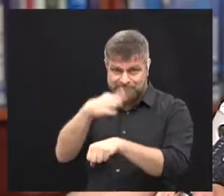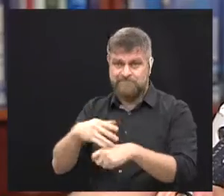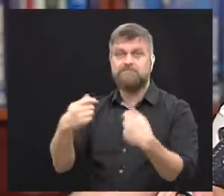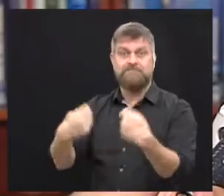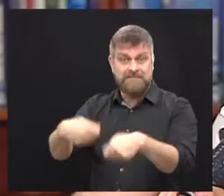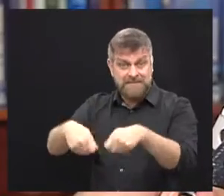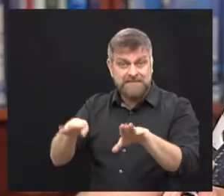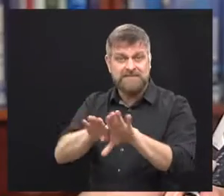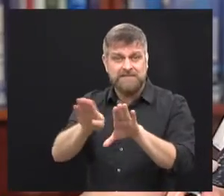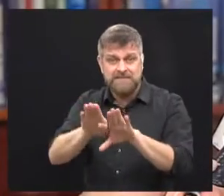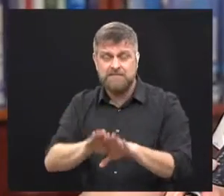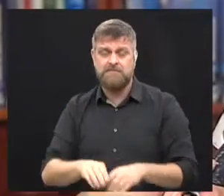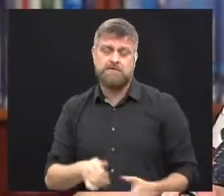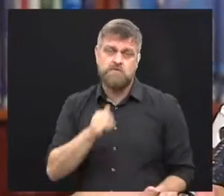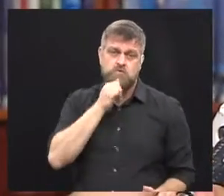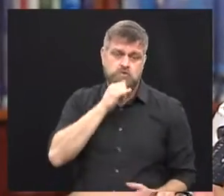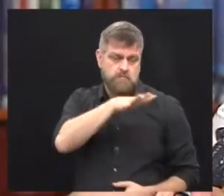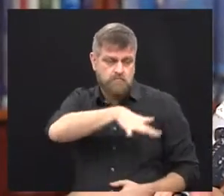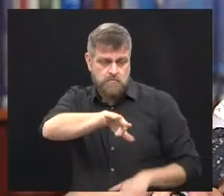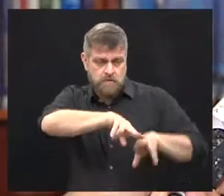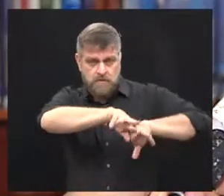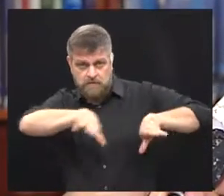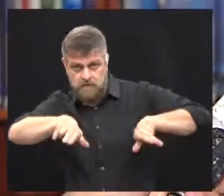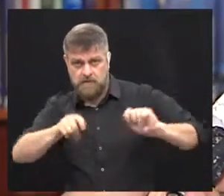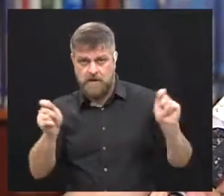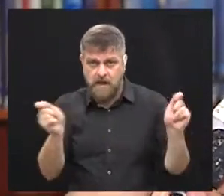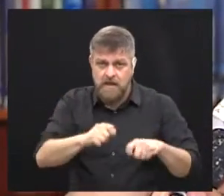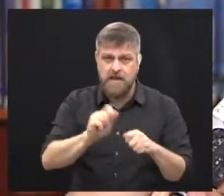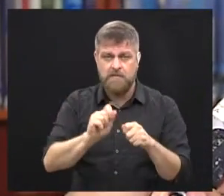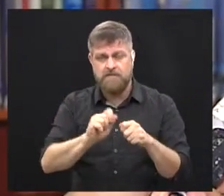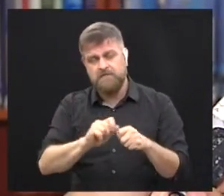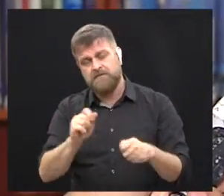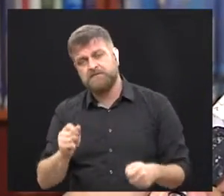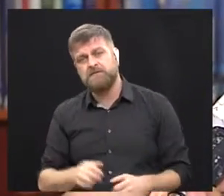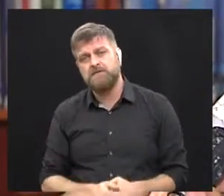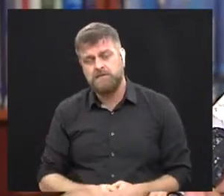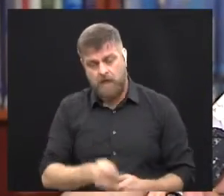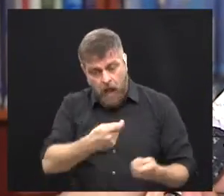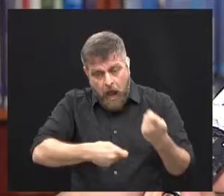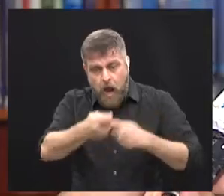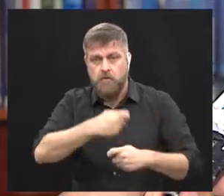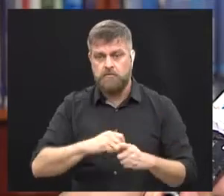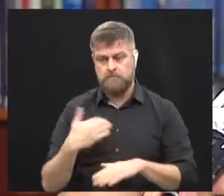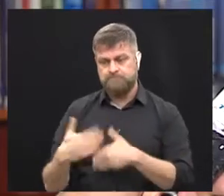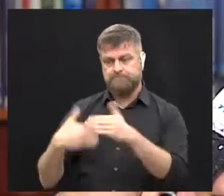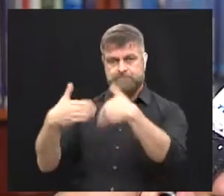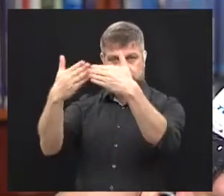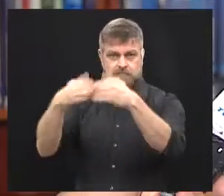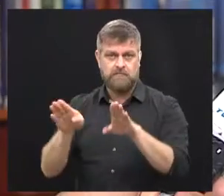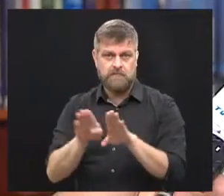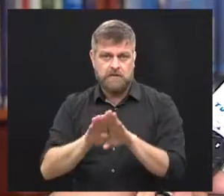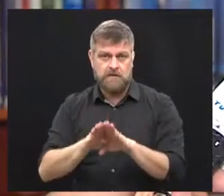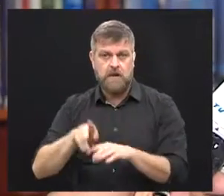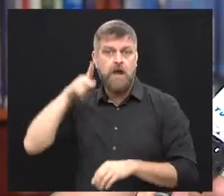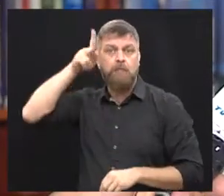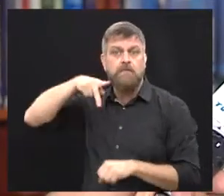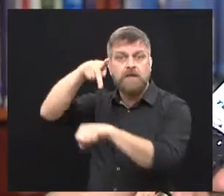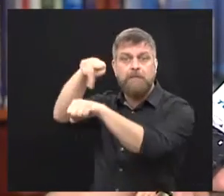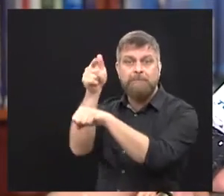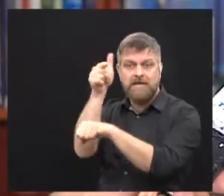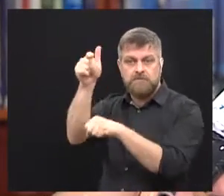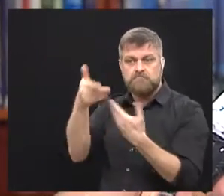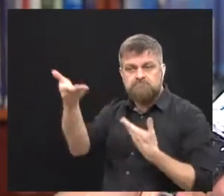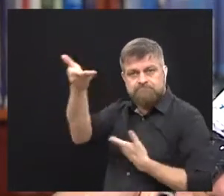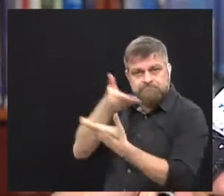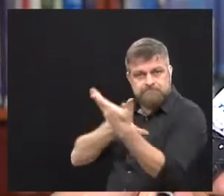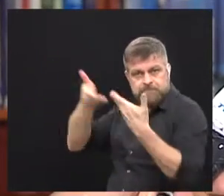seja efetivado, por exemplo, em outros setores que podem alcançar a questão econômica, como as relações de política externa. Nós temos